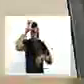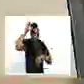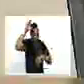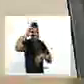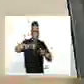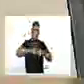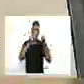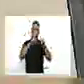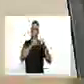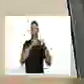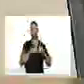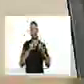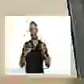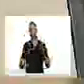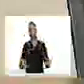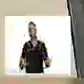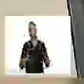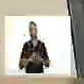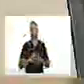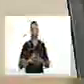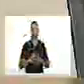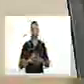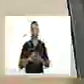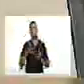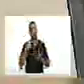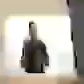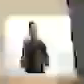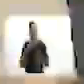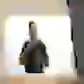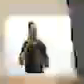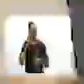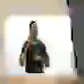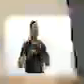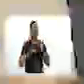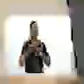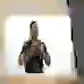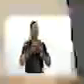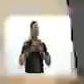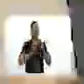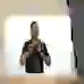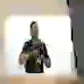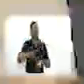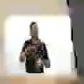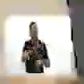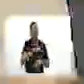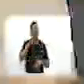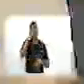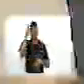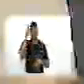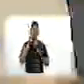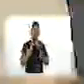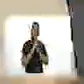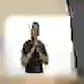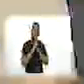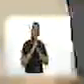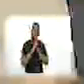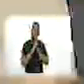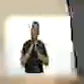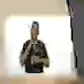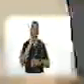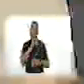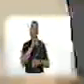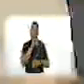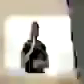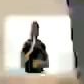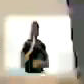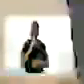quebrado então nós já vamos para fazer um trabalho com a com a com o pessoal da região ali para pedir o pessoal do restaurante